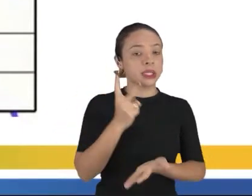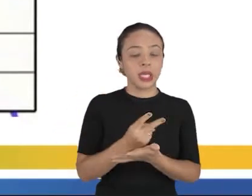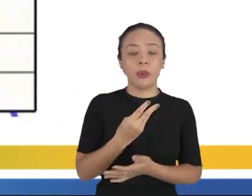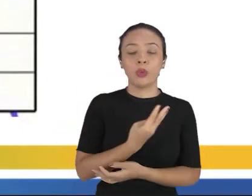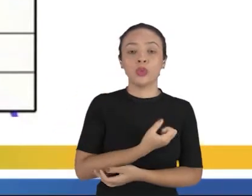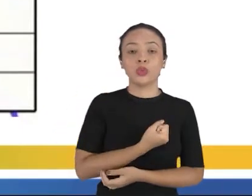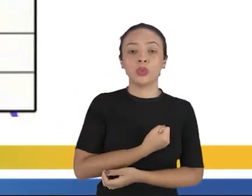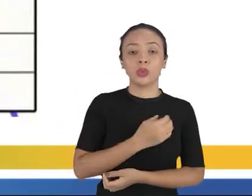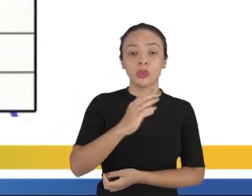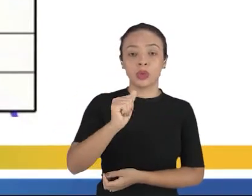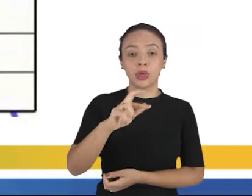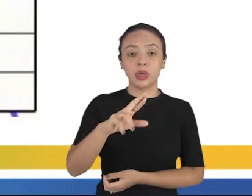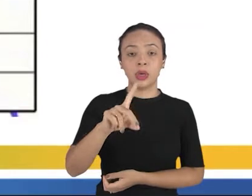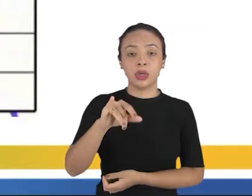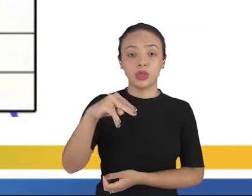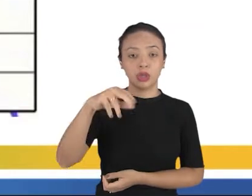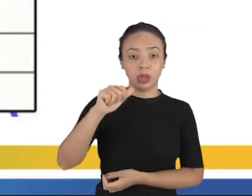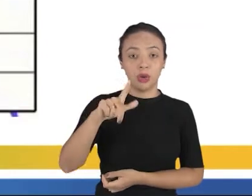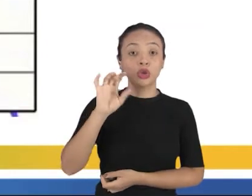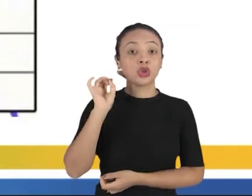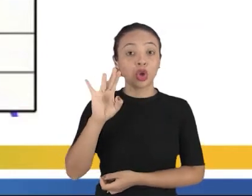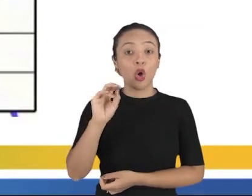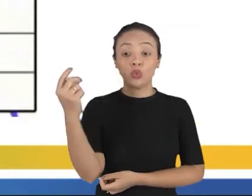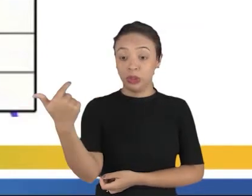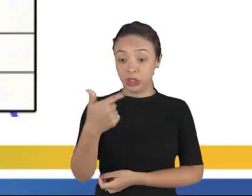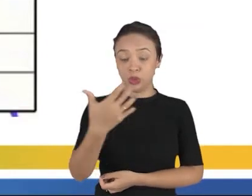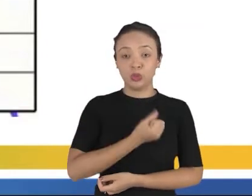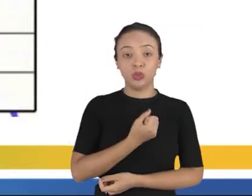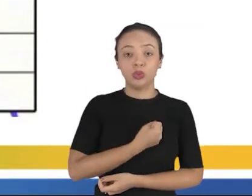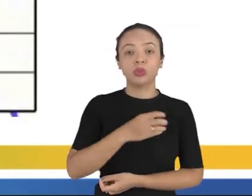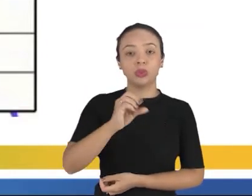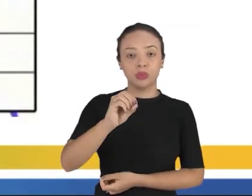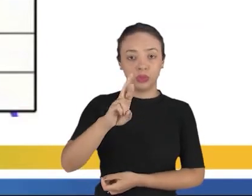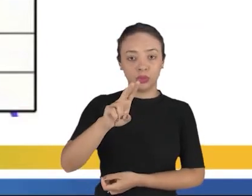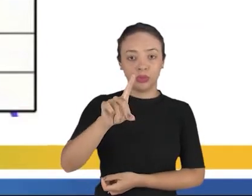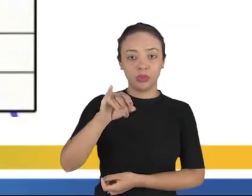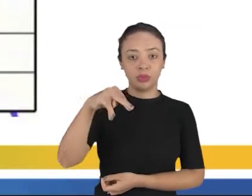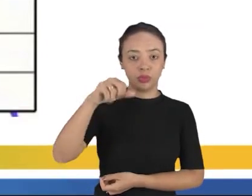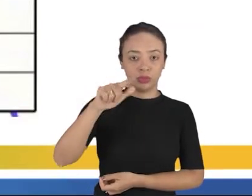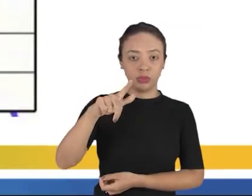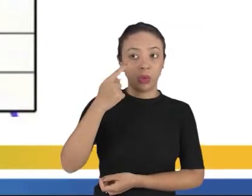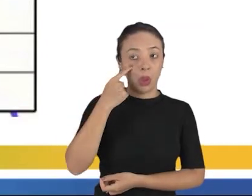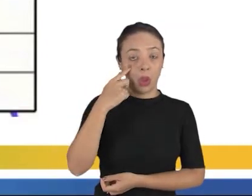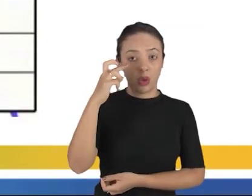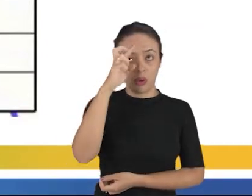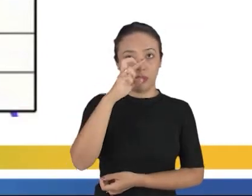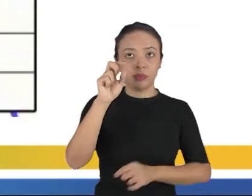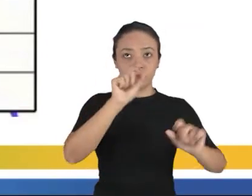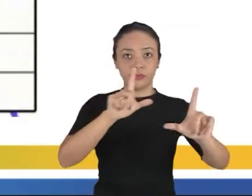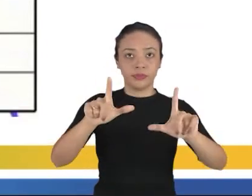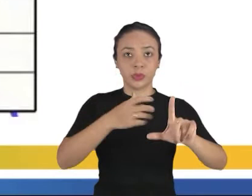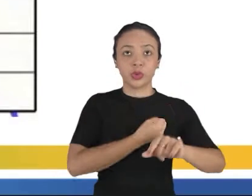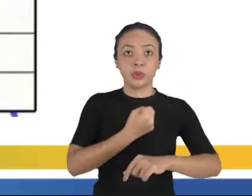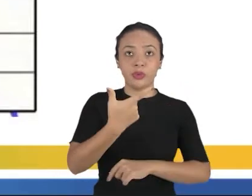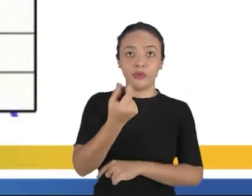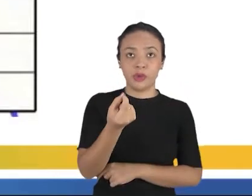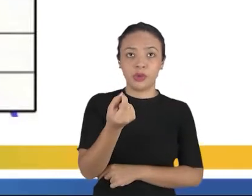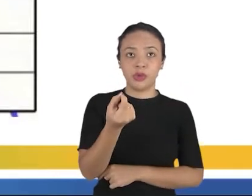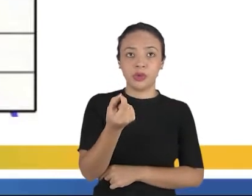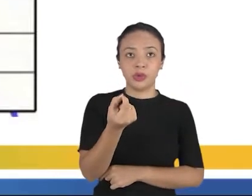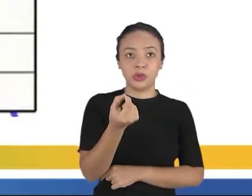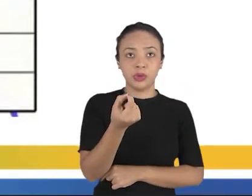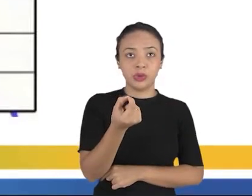cardinal. Apenas o segundo número é que vai ficar na forma ordinal. Observem comigo na tela aí, lá no número 20, aliás,